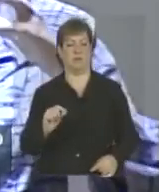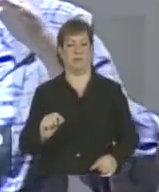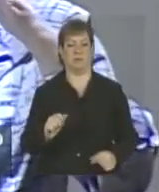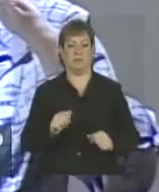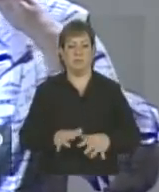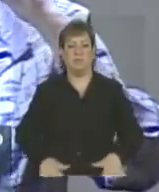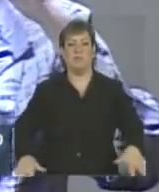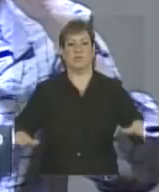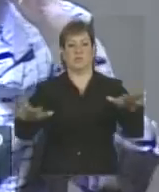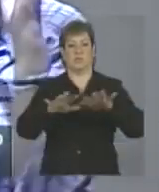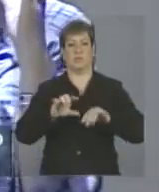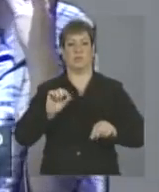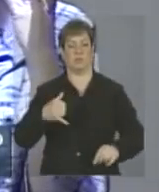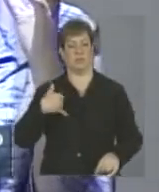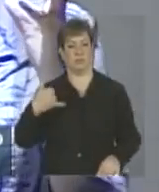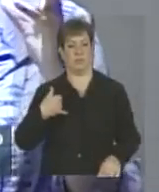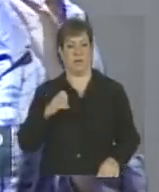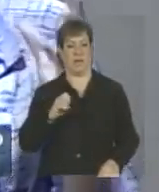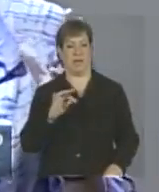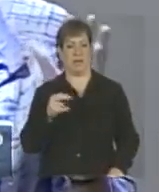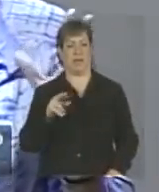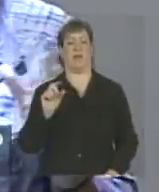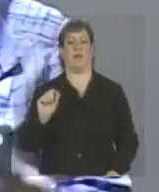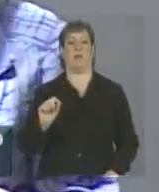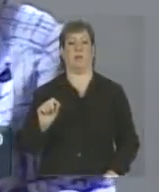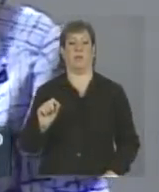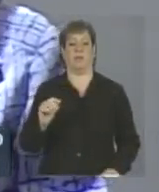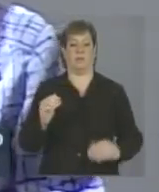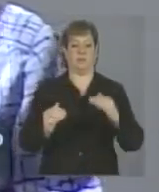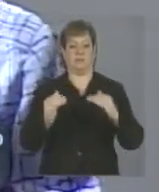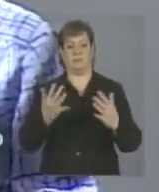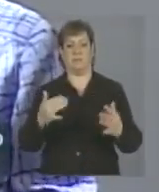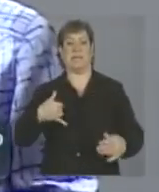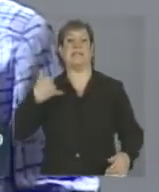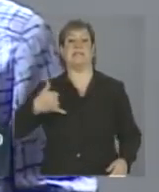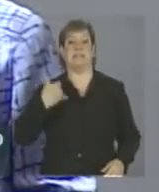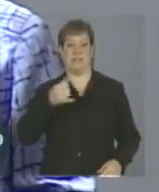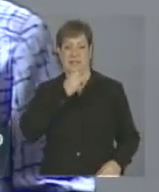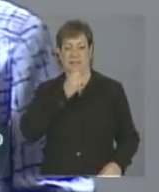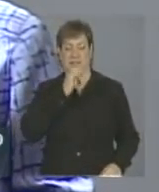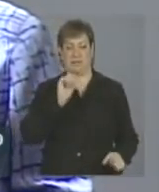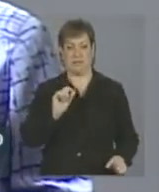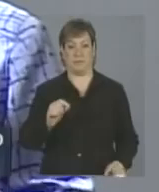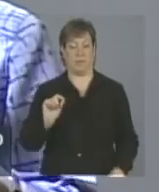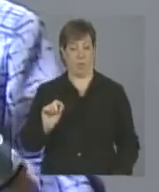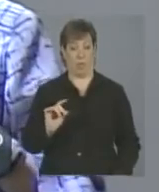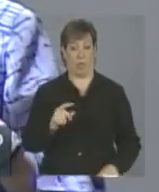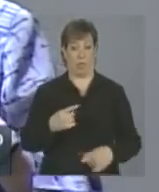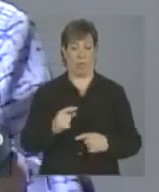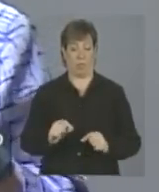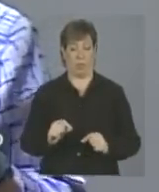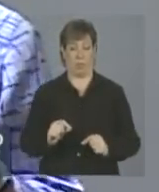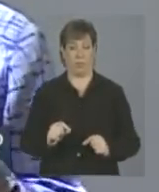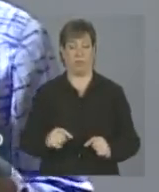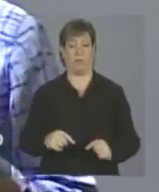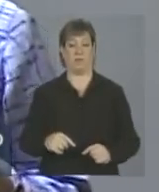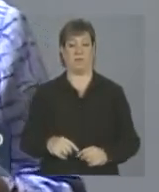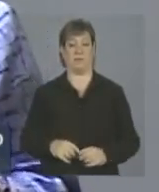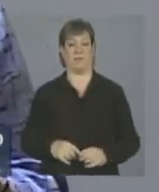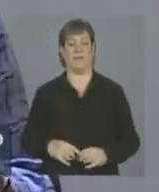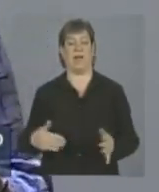etária, à nossa matriz de idades, vamos dizer assim. O fato de que, durante até